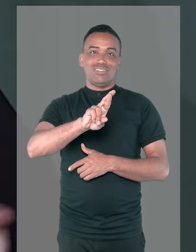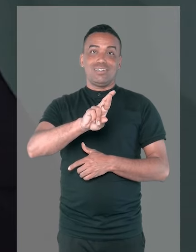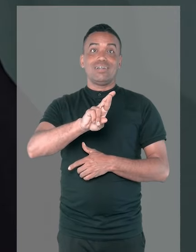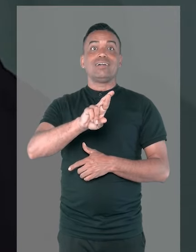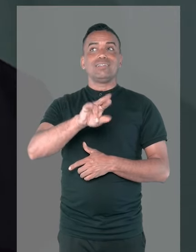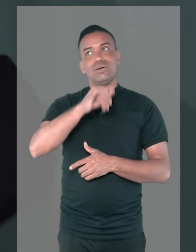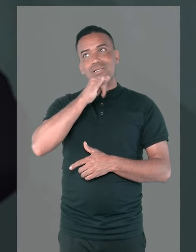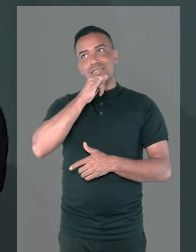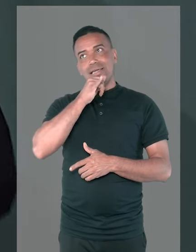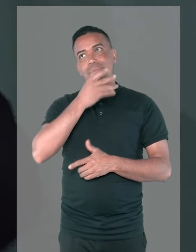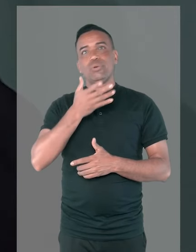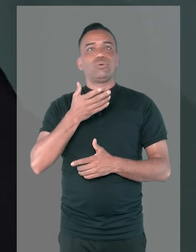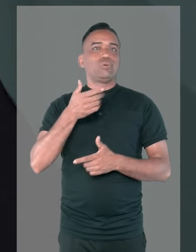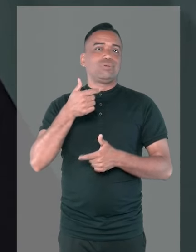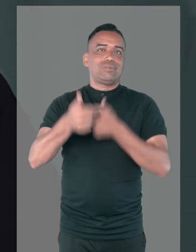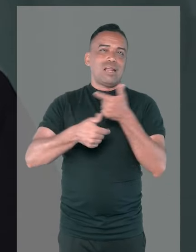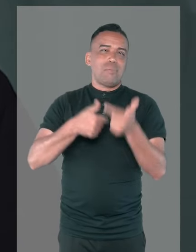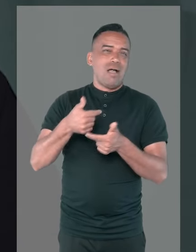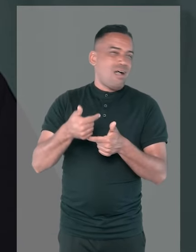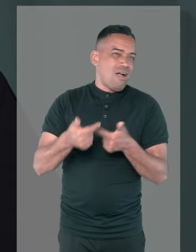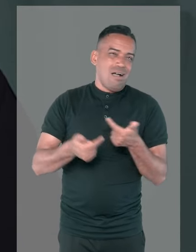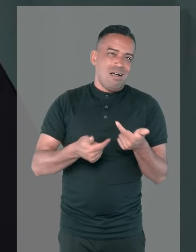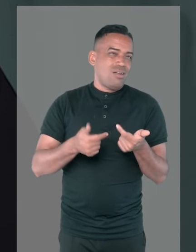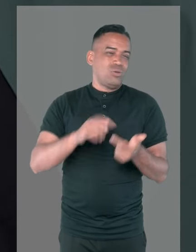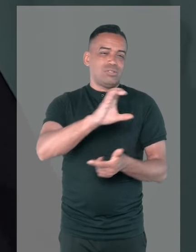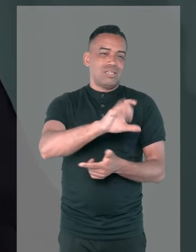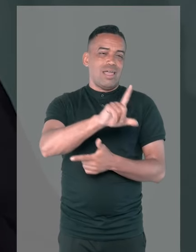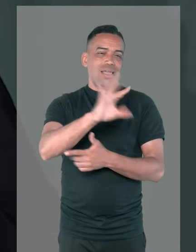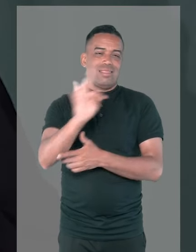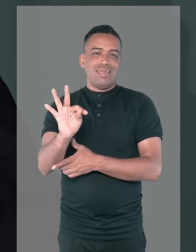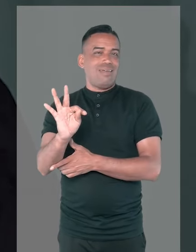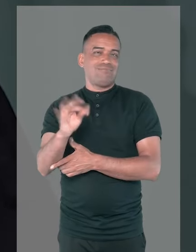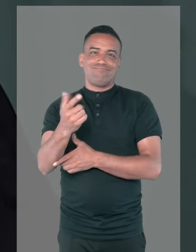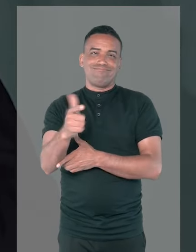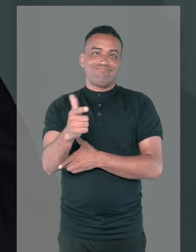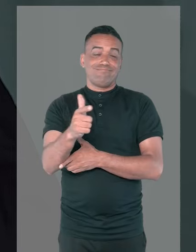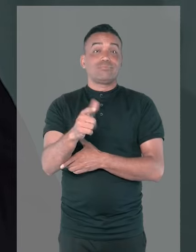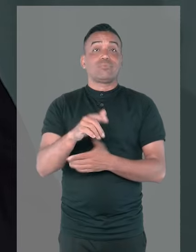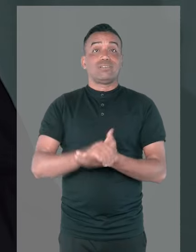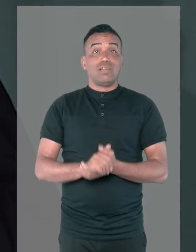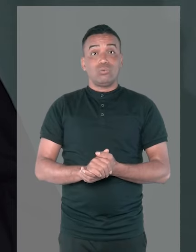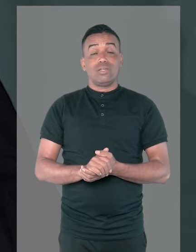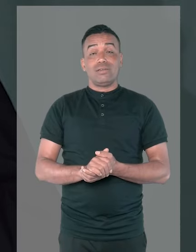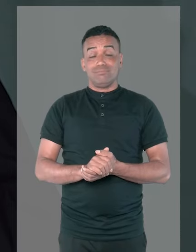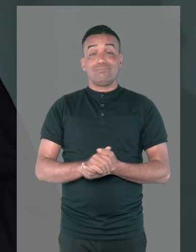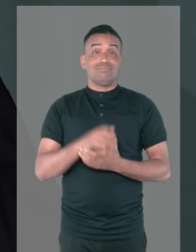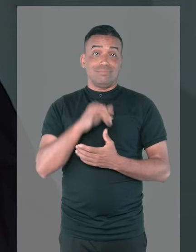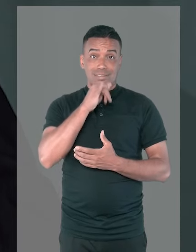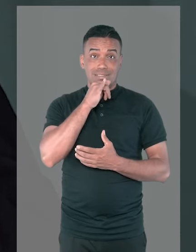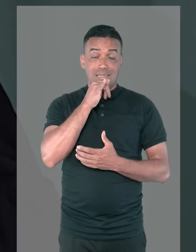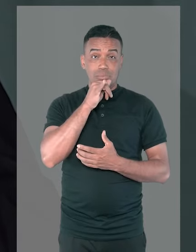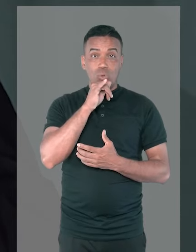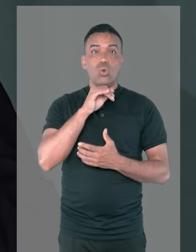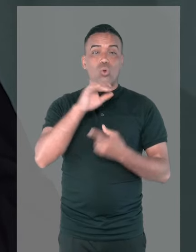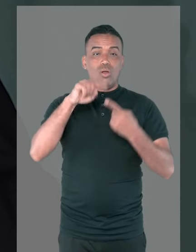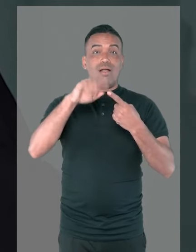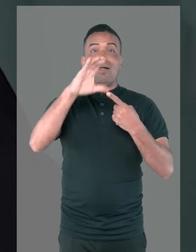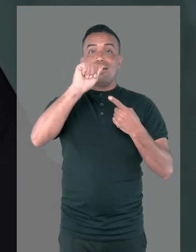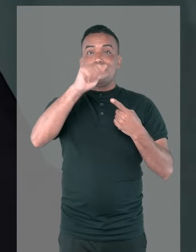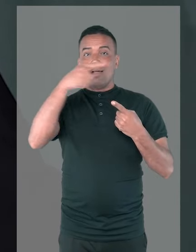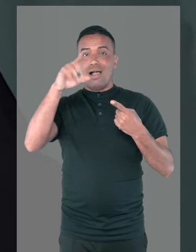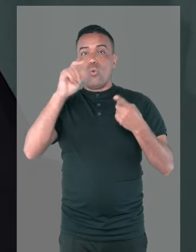um subemprego, eles não têm mais CLT e tal. Dentre eles, há 3. Há o Cão, que é o protagonista do livro,